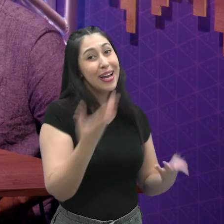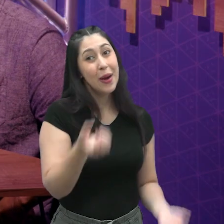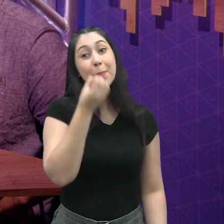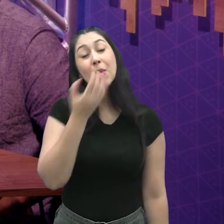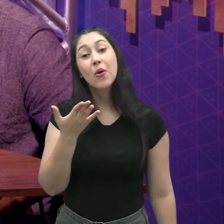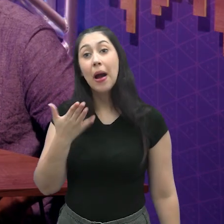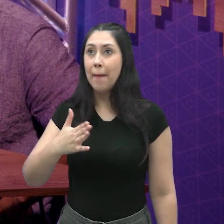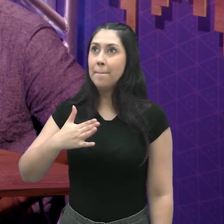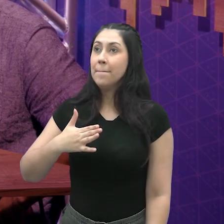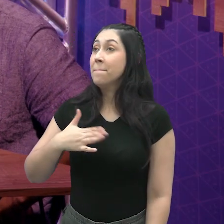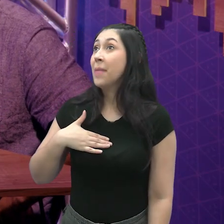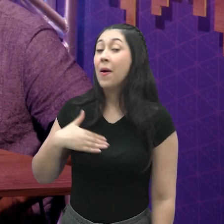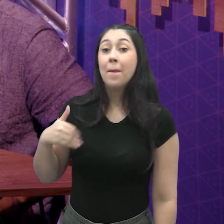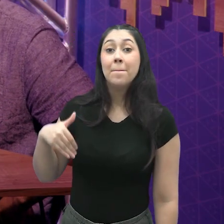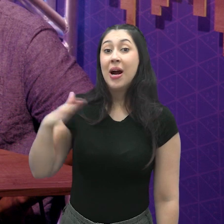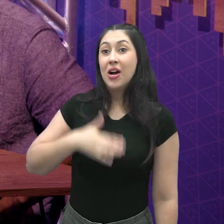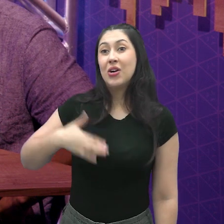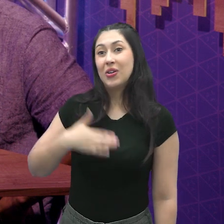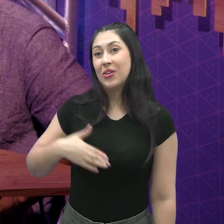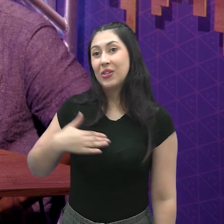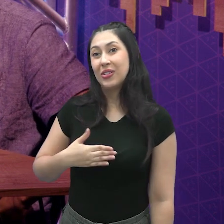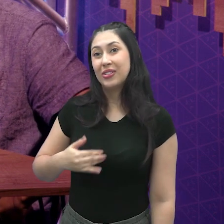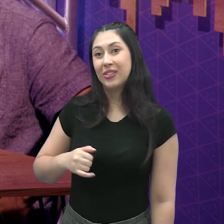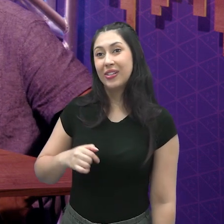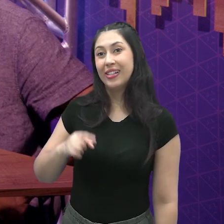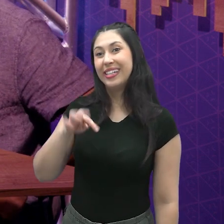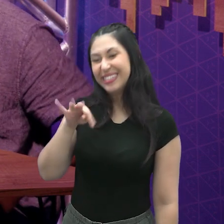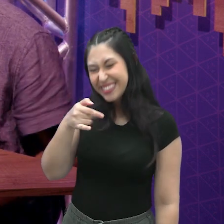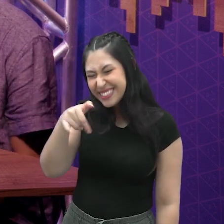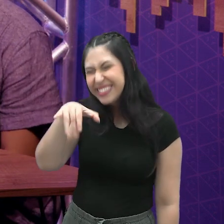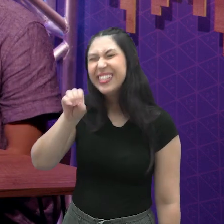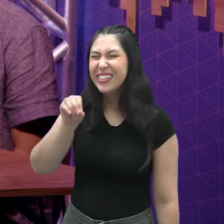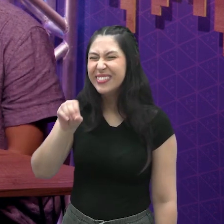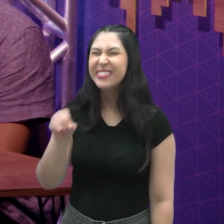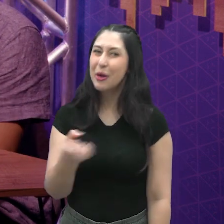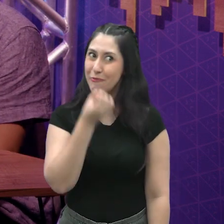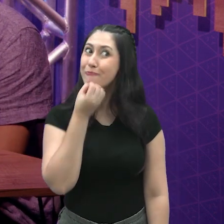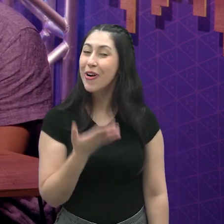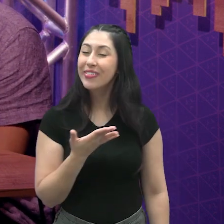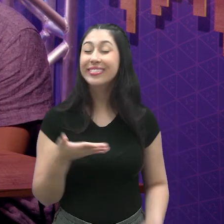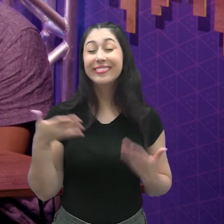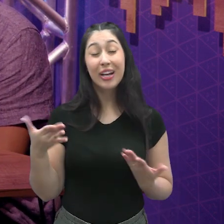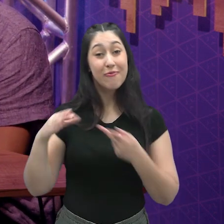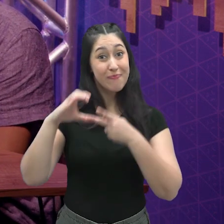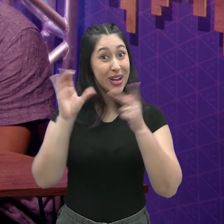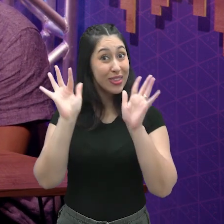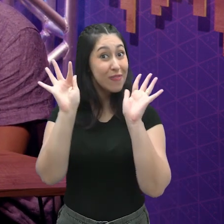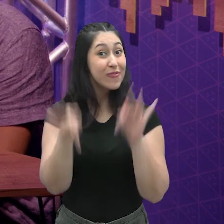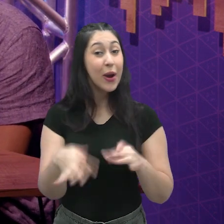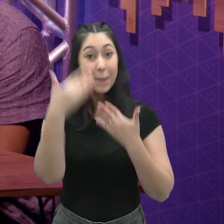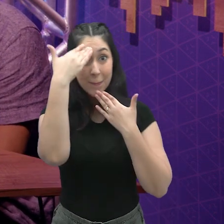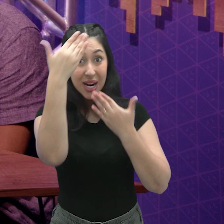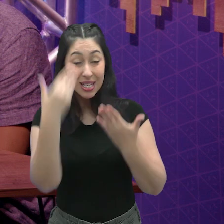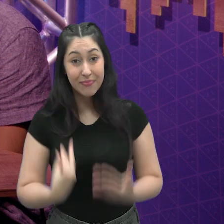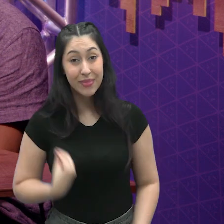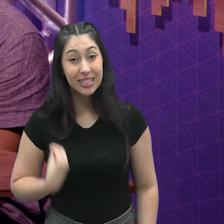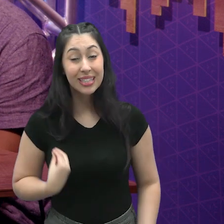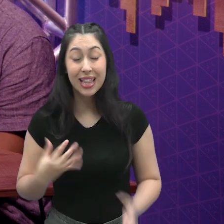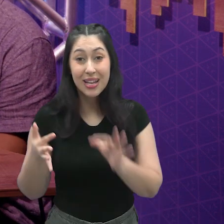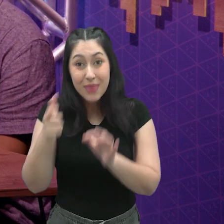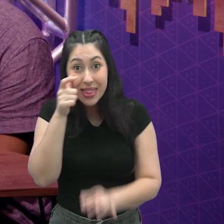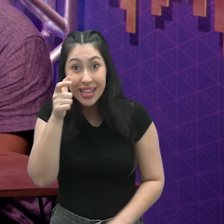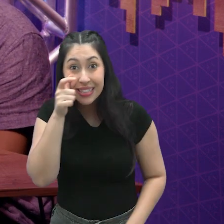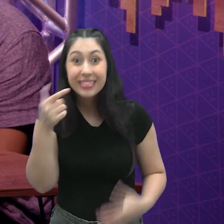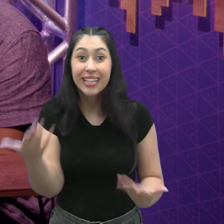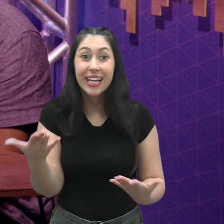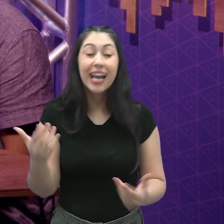muito bom. Acho que de todos os tempos que eu mais gosto é do próprio Tião Carreiro. Bom demais. Gente, o Pode Ser de hoje fica por aqui. Muito obrigado pela sua presença. É muita